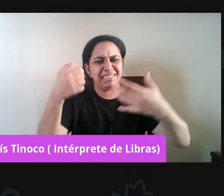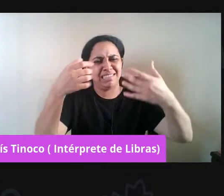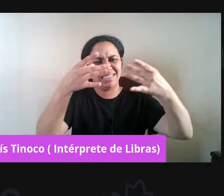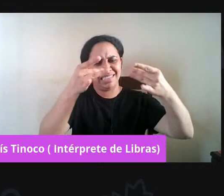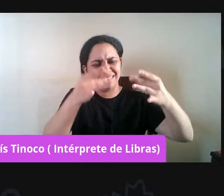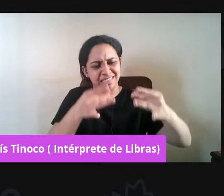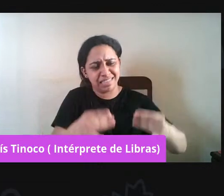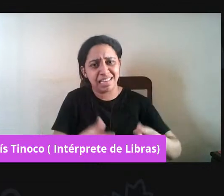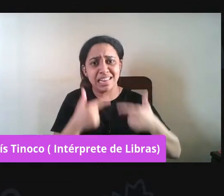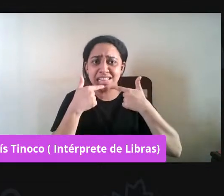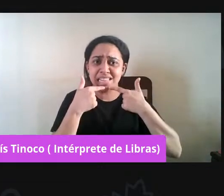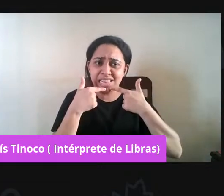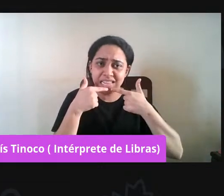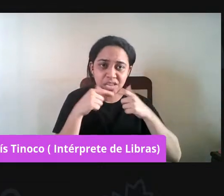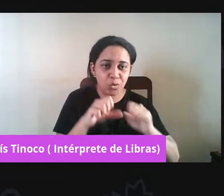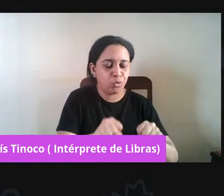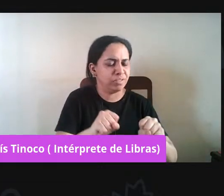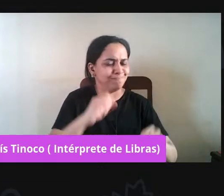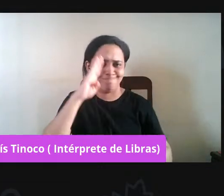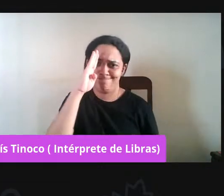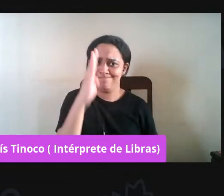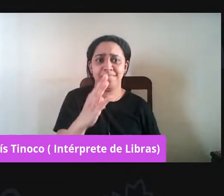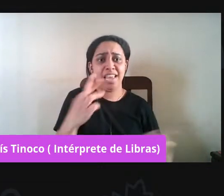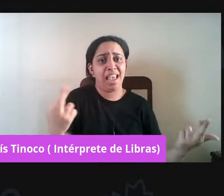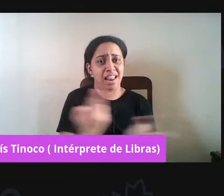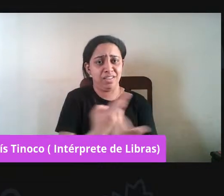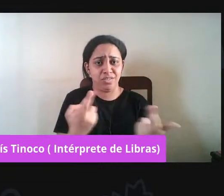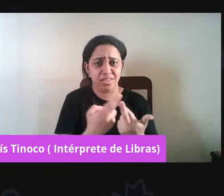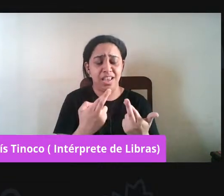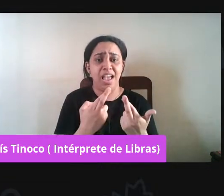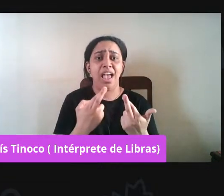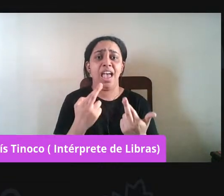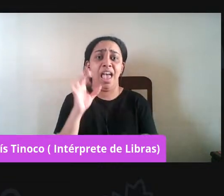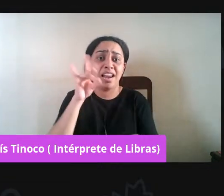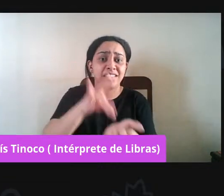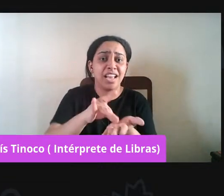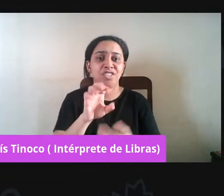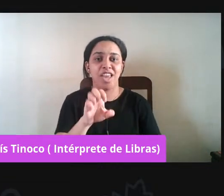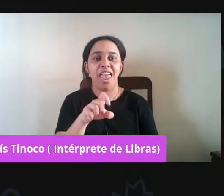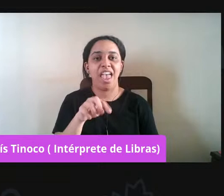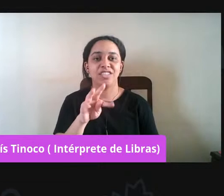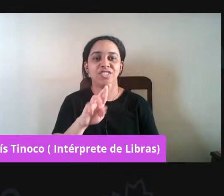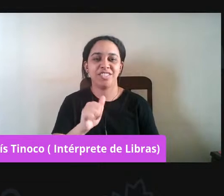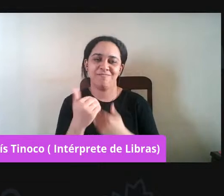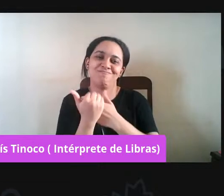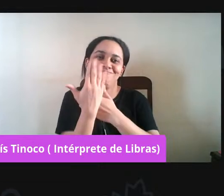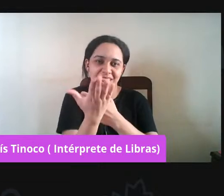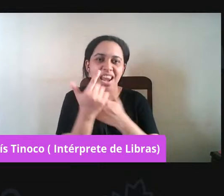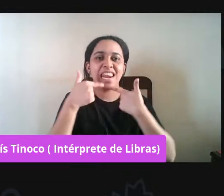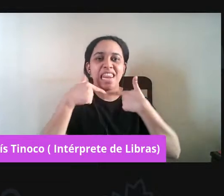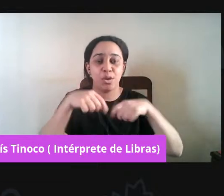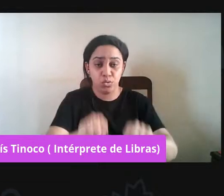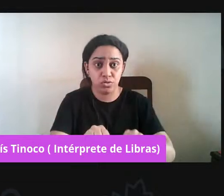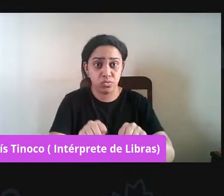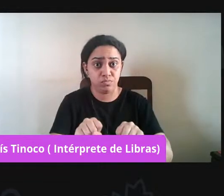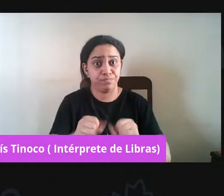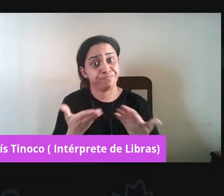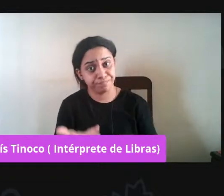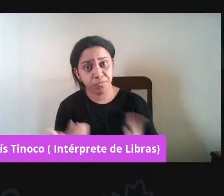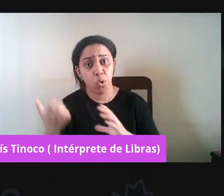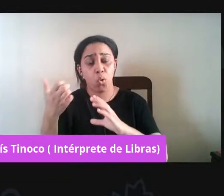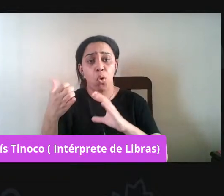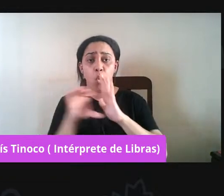linguística mais diretamente ligado à realidade extralinguística. A partir dessa composição, o conceito de